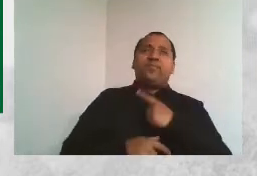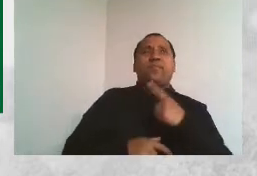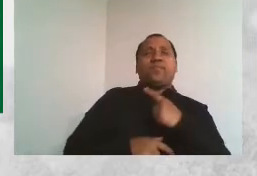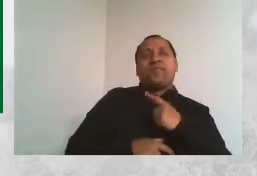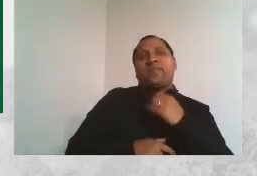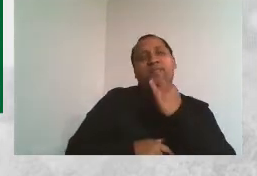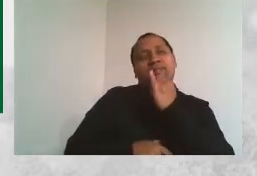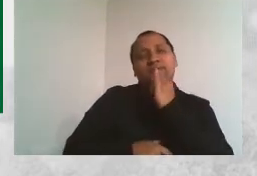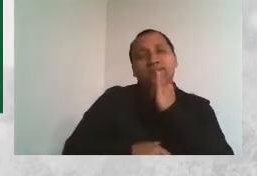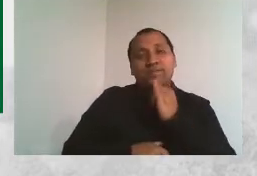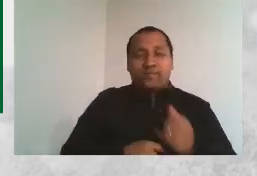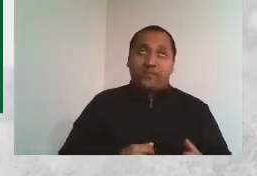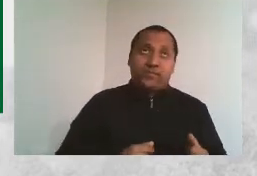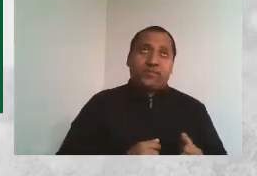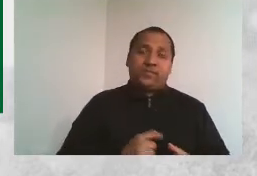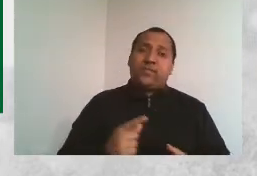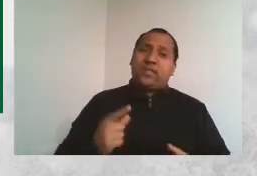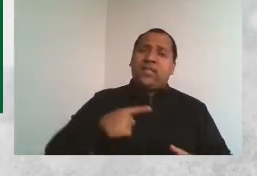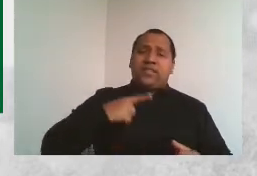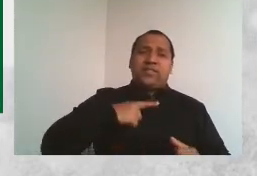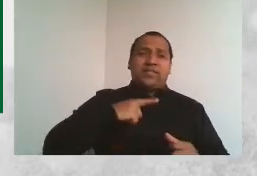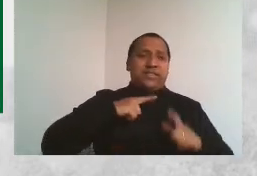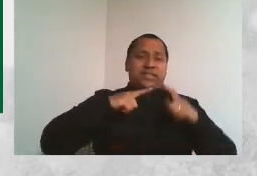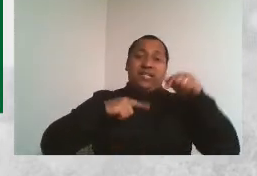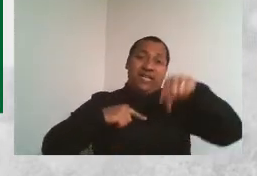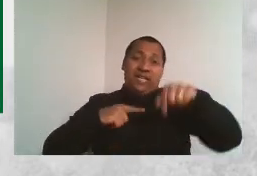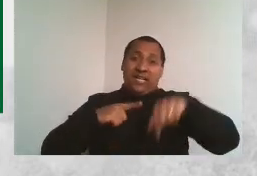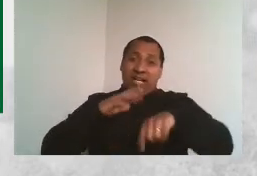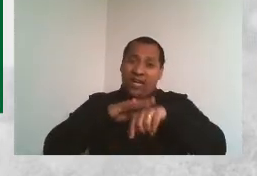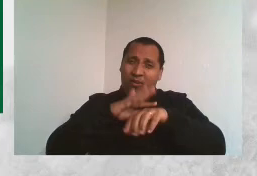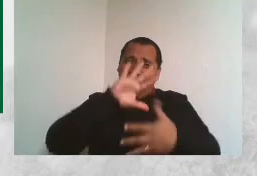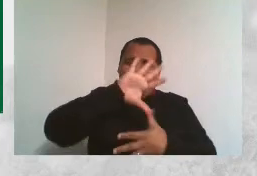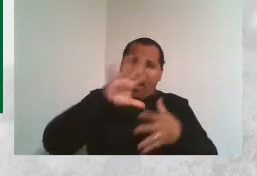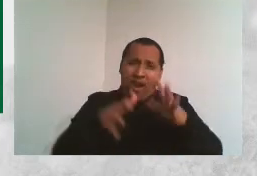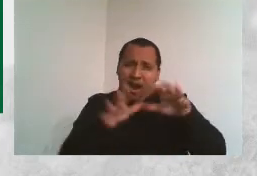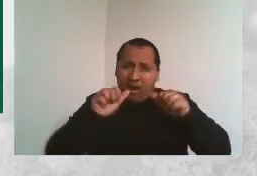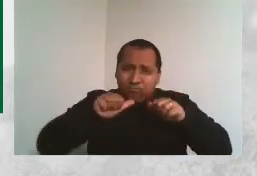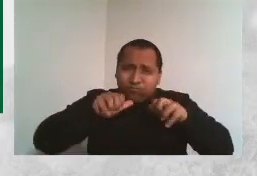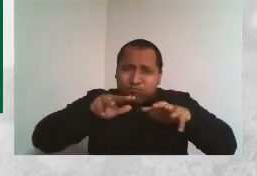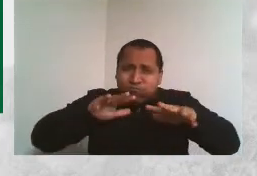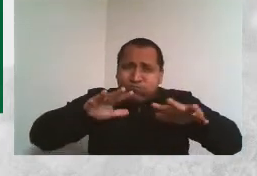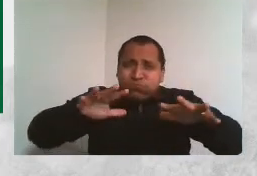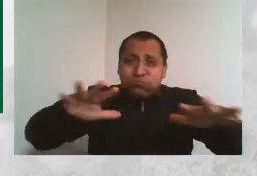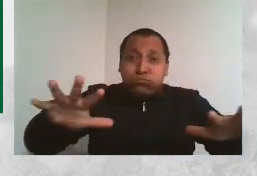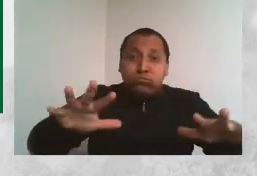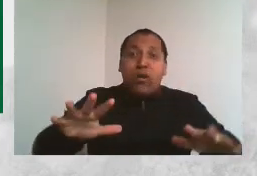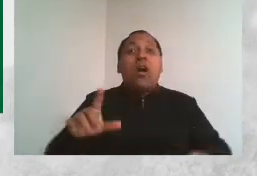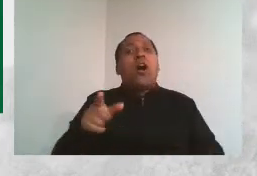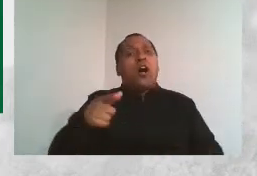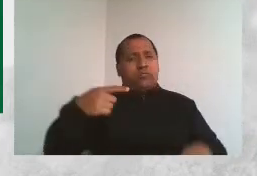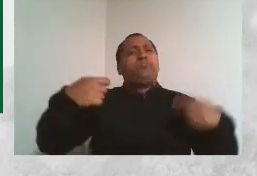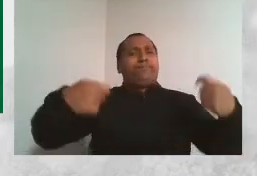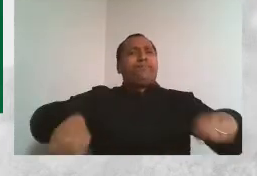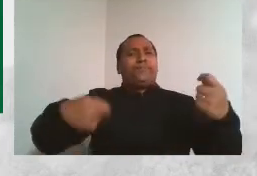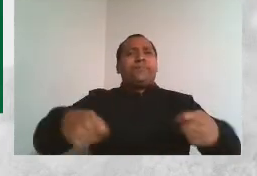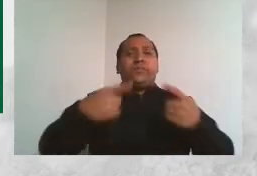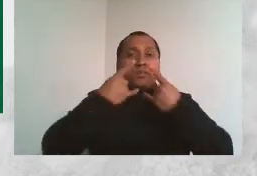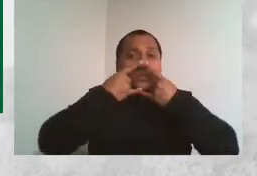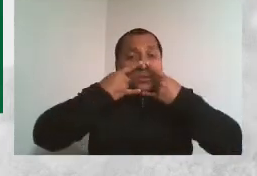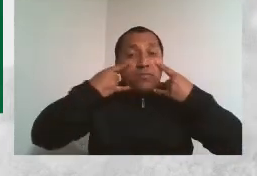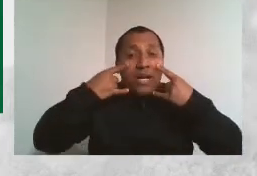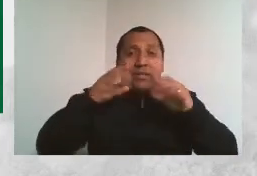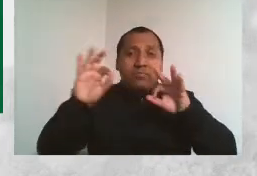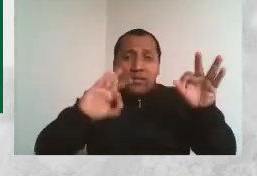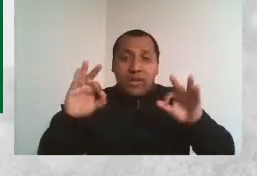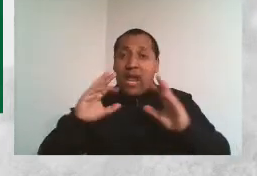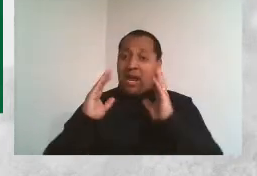forma bem disseminada a doença, se preconiza o uso das máscaras caseiras. Só